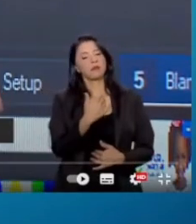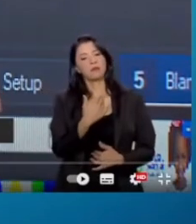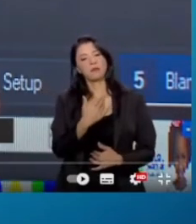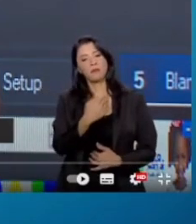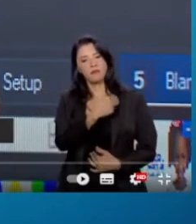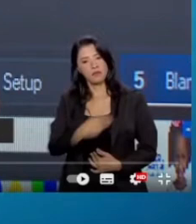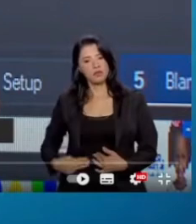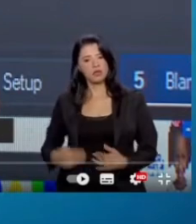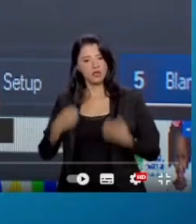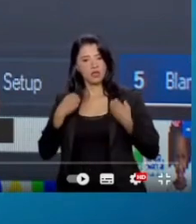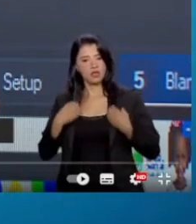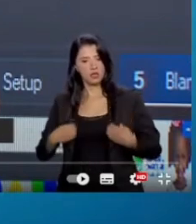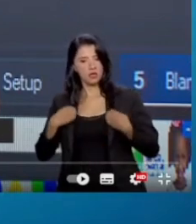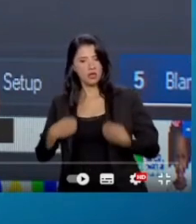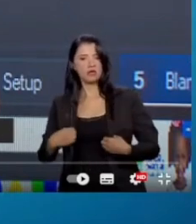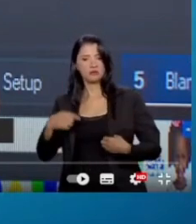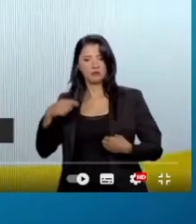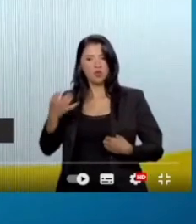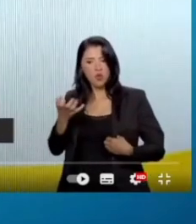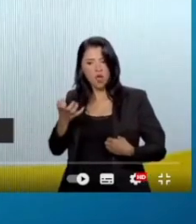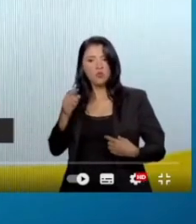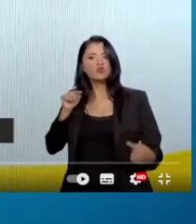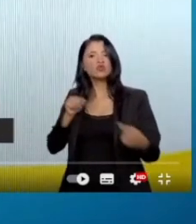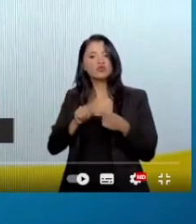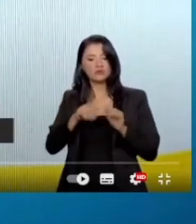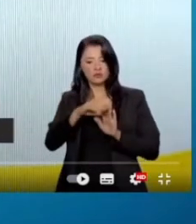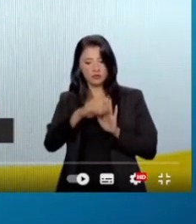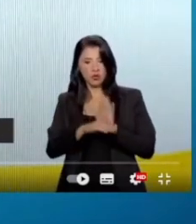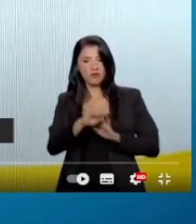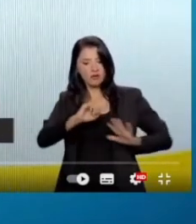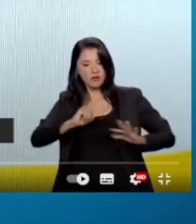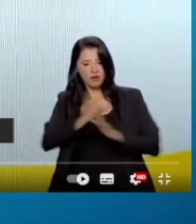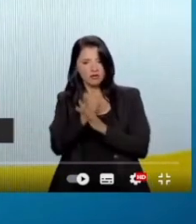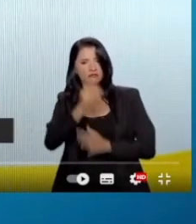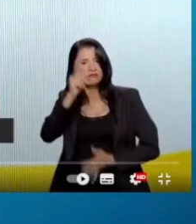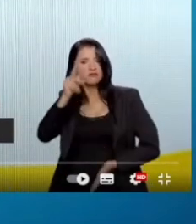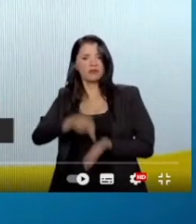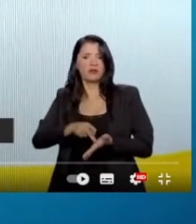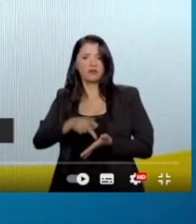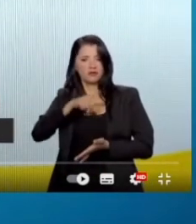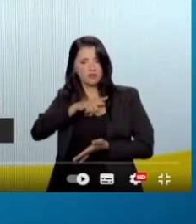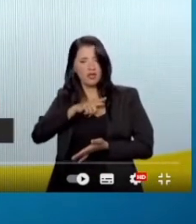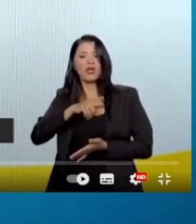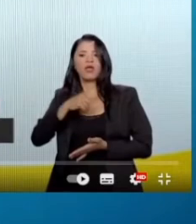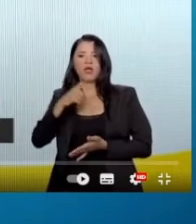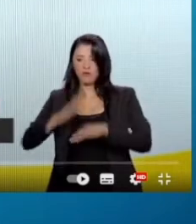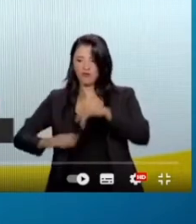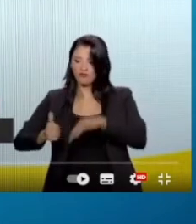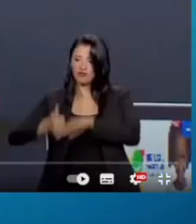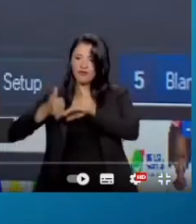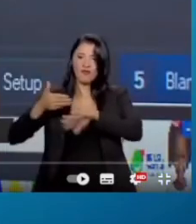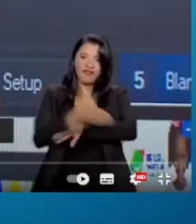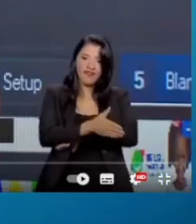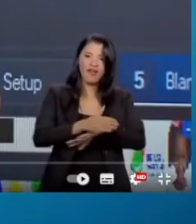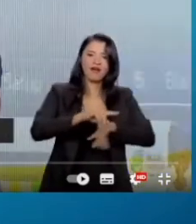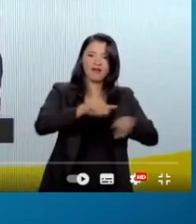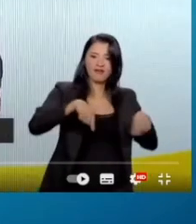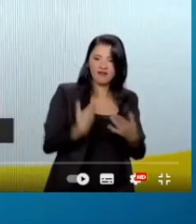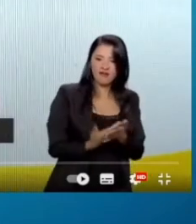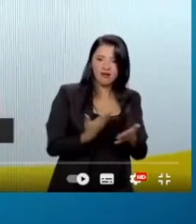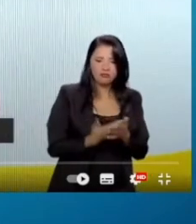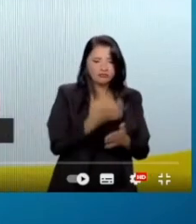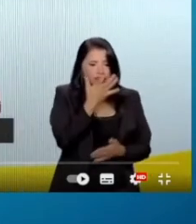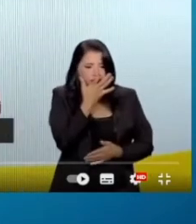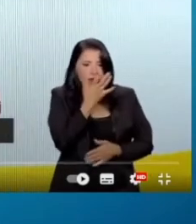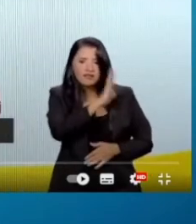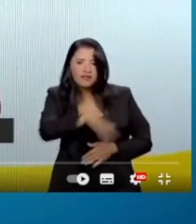quero que esse programa garanta, sabe, que a gente tenha dentista para ir na sala de aula ver